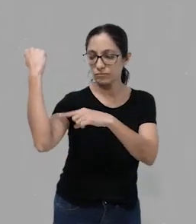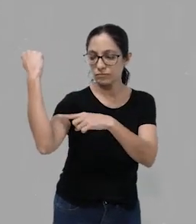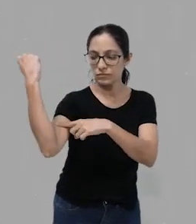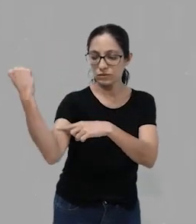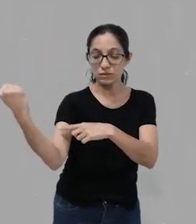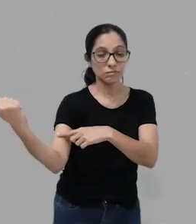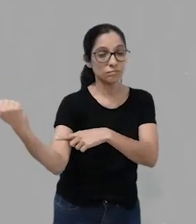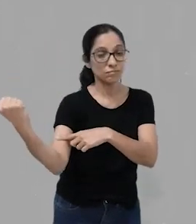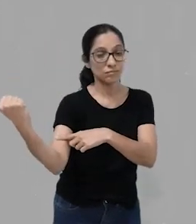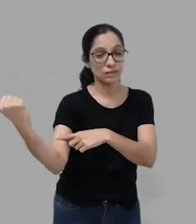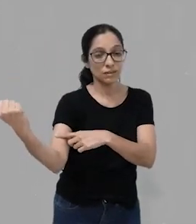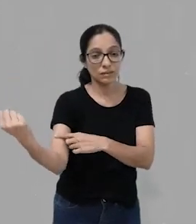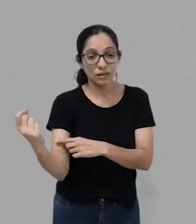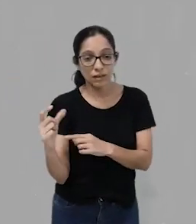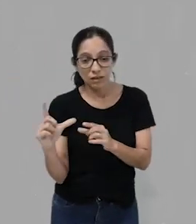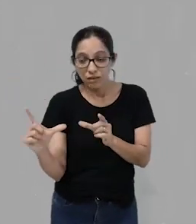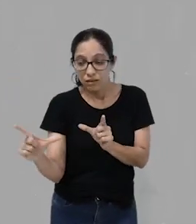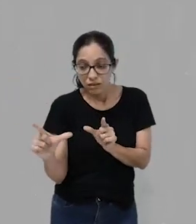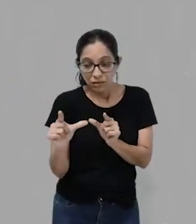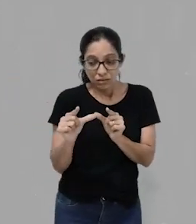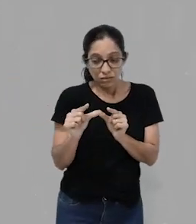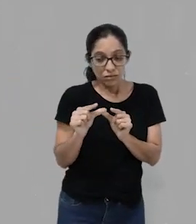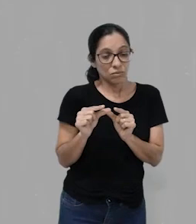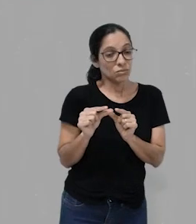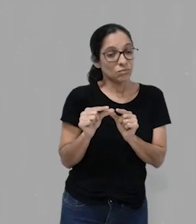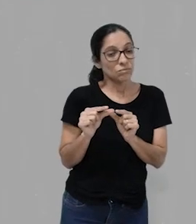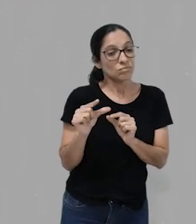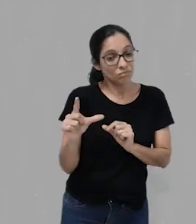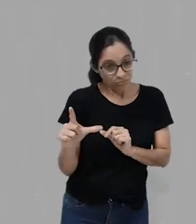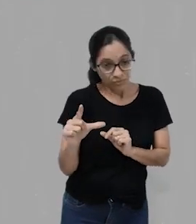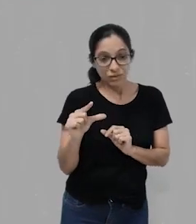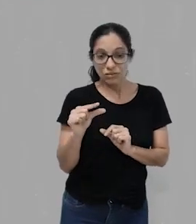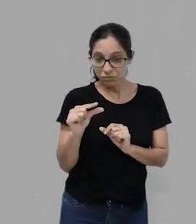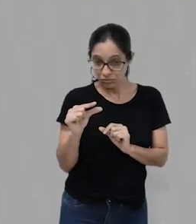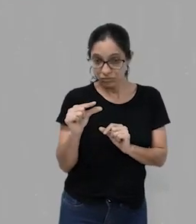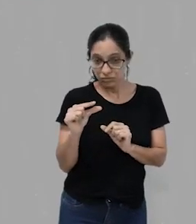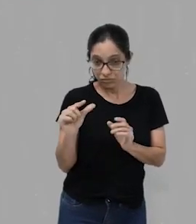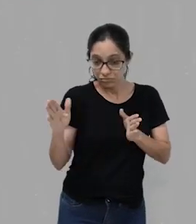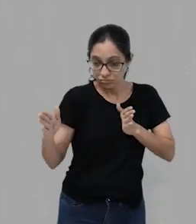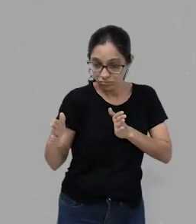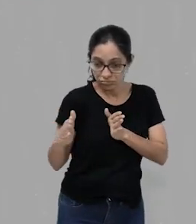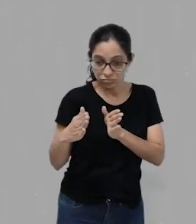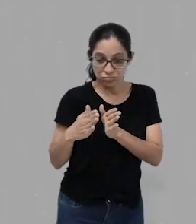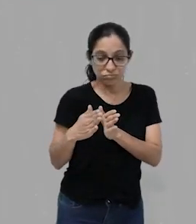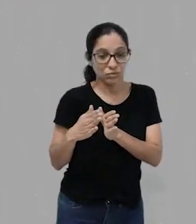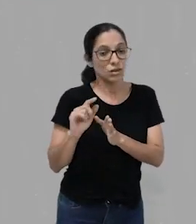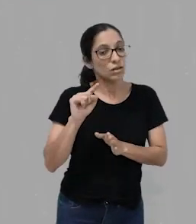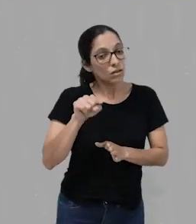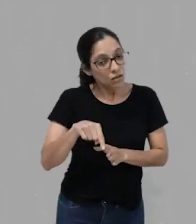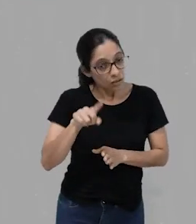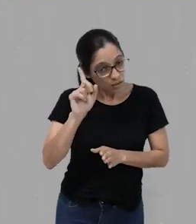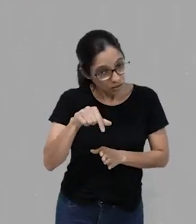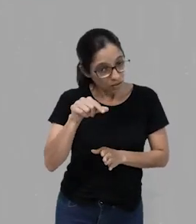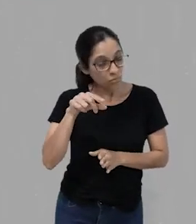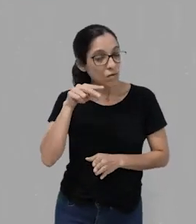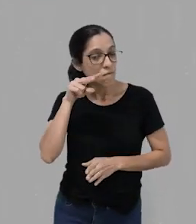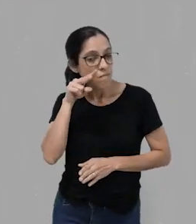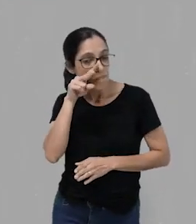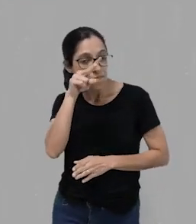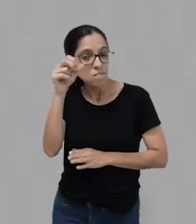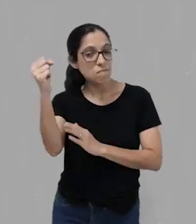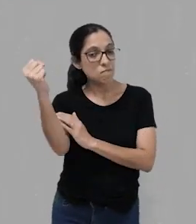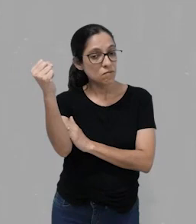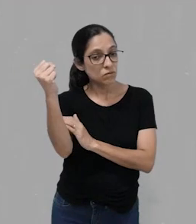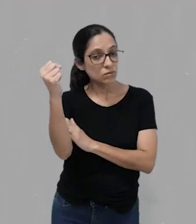braço? Ele está encurtando, ele está diminuindo o seu tamanho. Isso é uma força concêntrica. Isso é uma